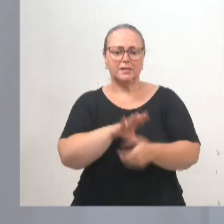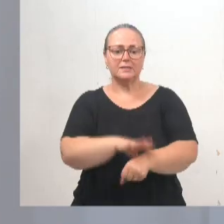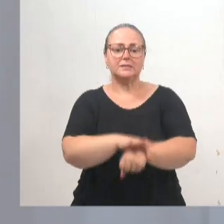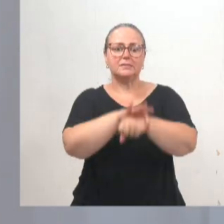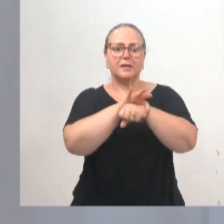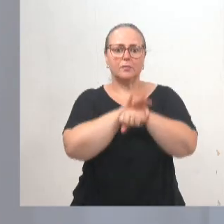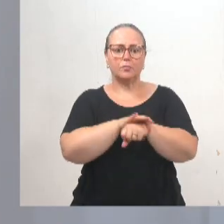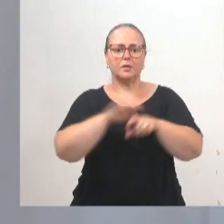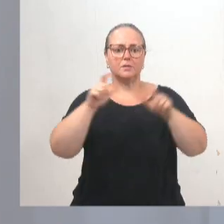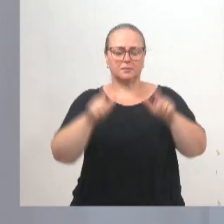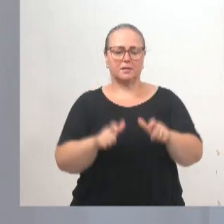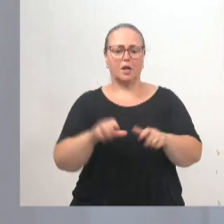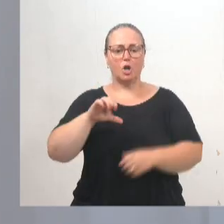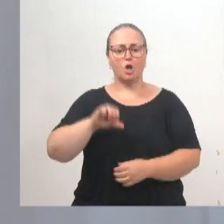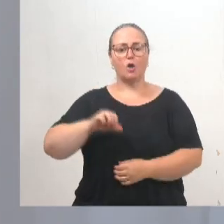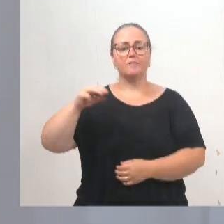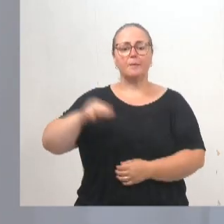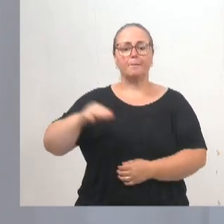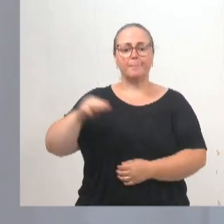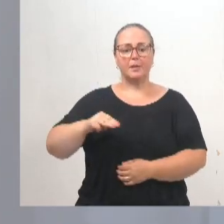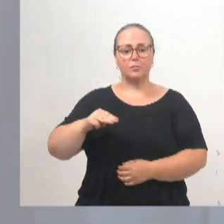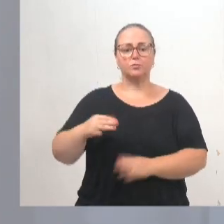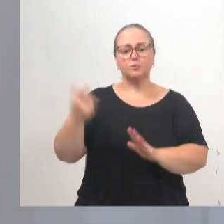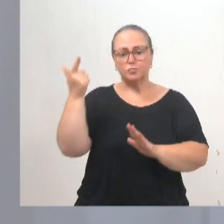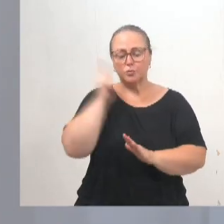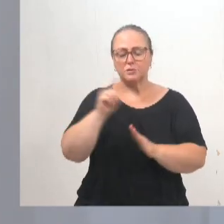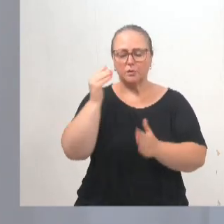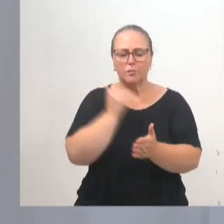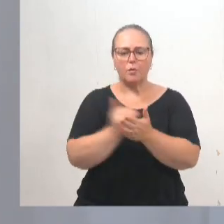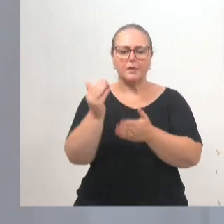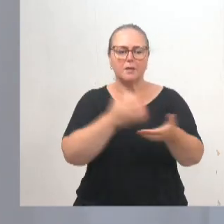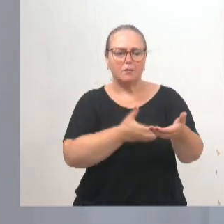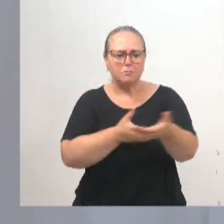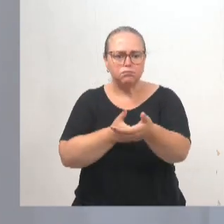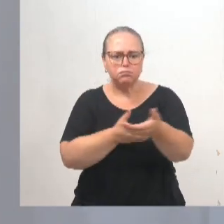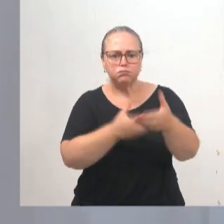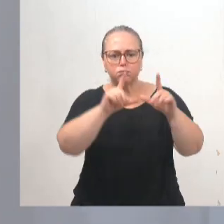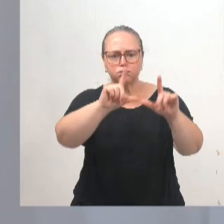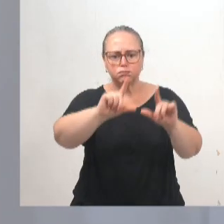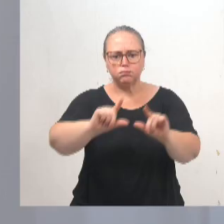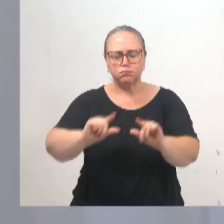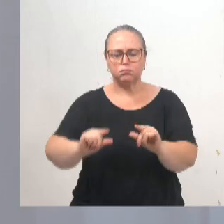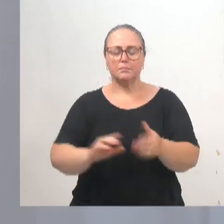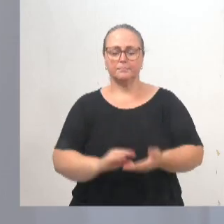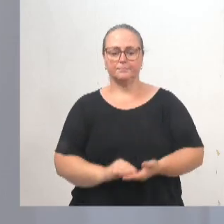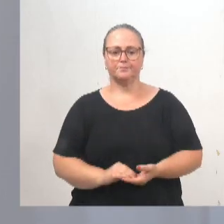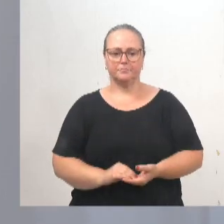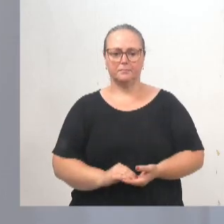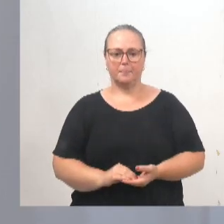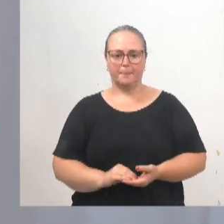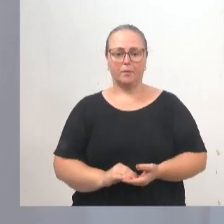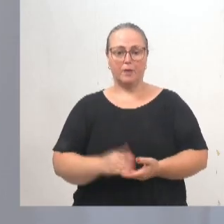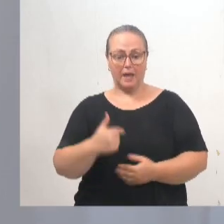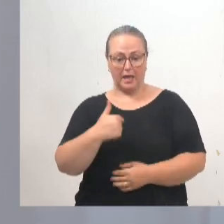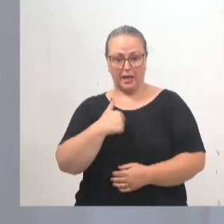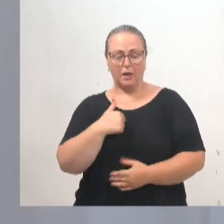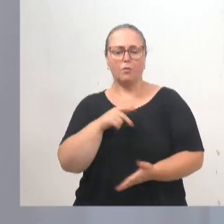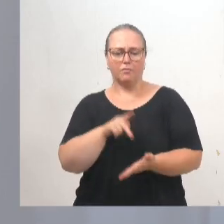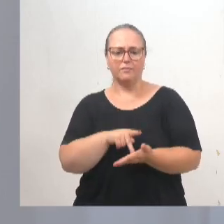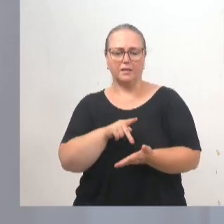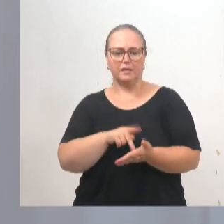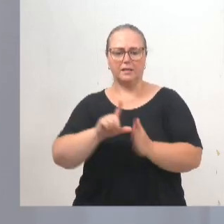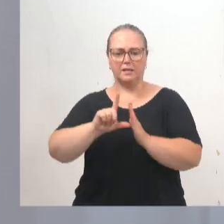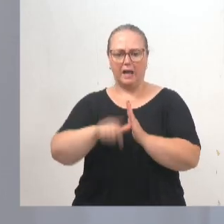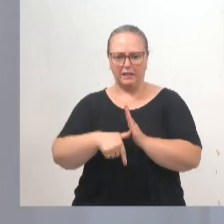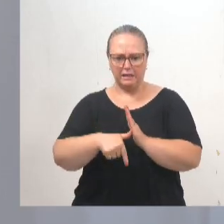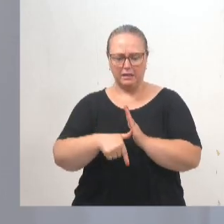nesses 9 minutos e a gente consiga efetivamente dar o início ao combate. Então, se me perguntarem de maneira muito honesta, se houve atraso,